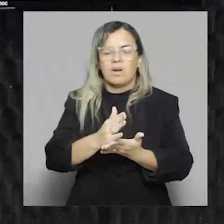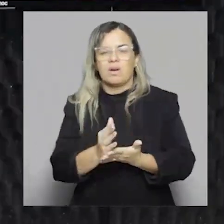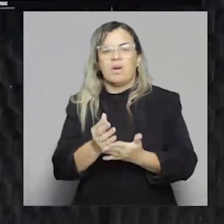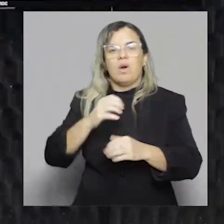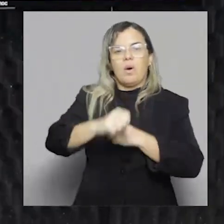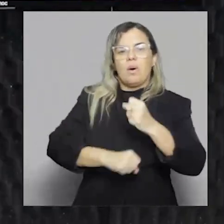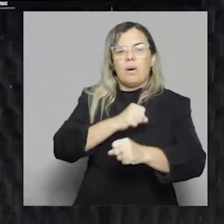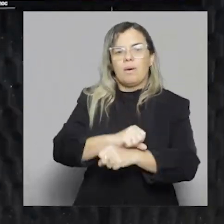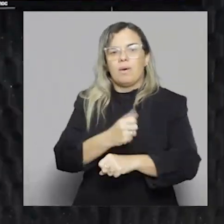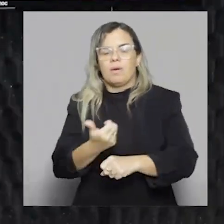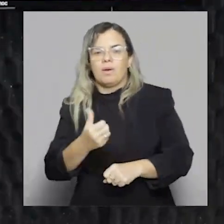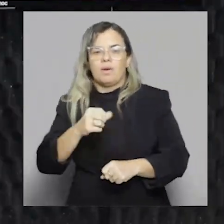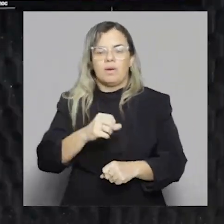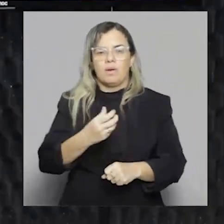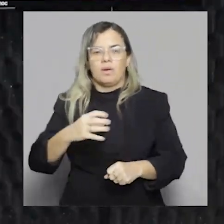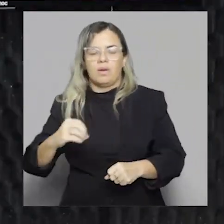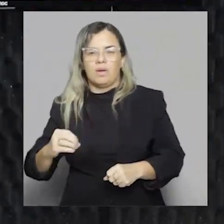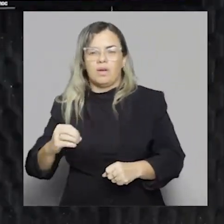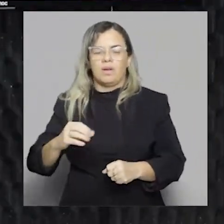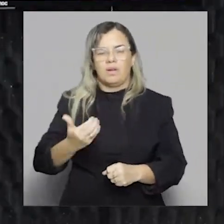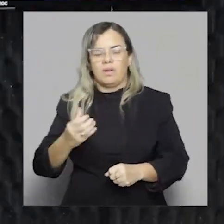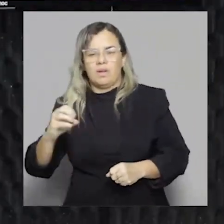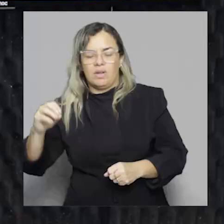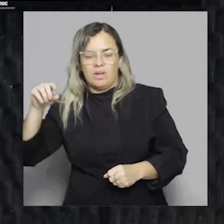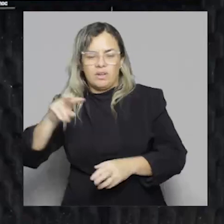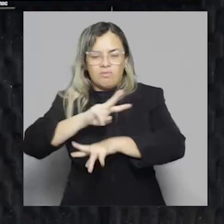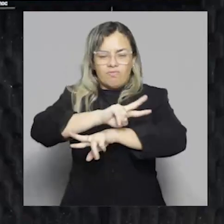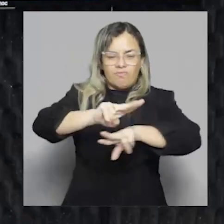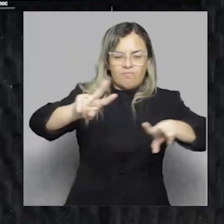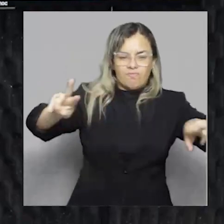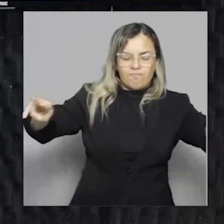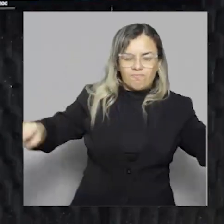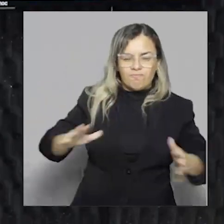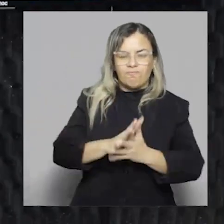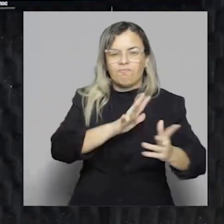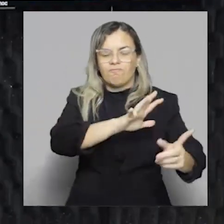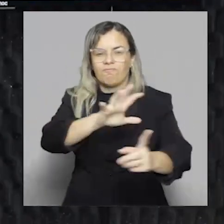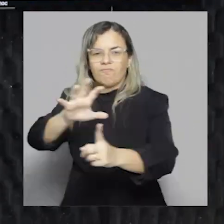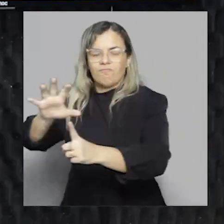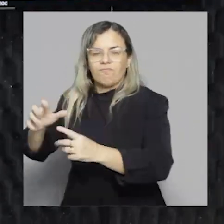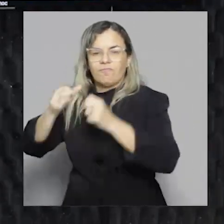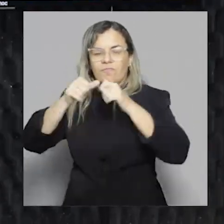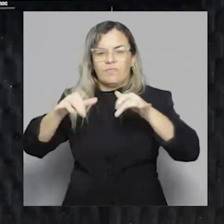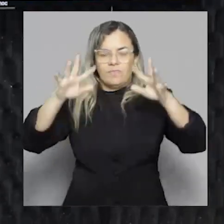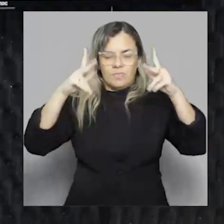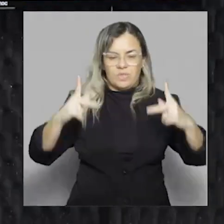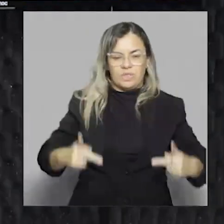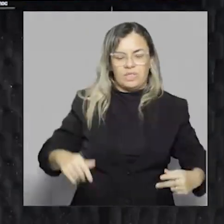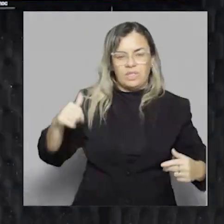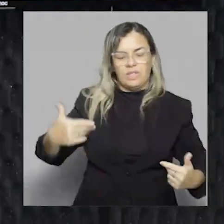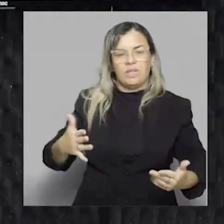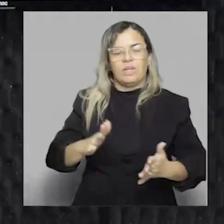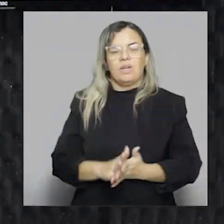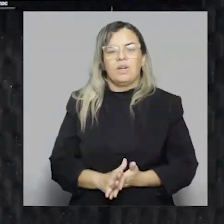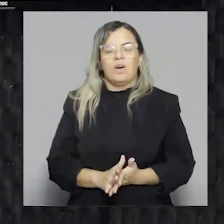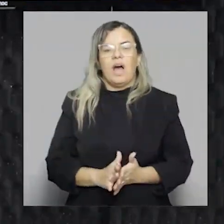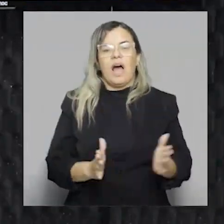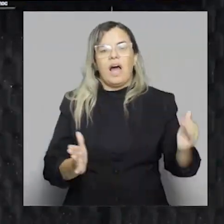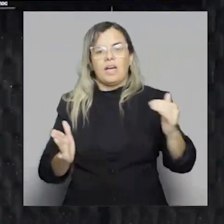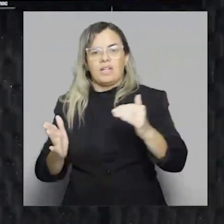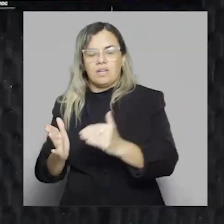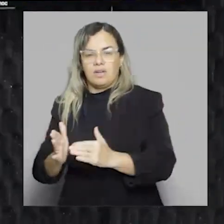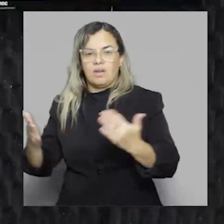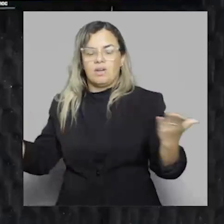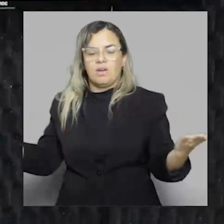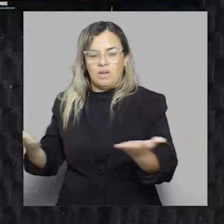60. Então, várias, diversas, inúmeras manifestações produzidas de 1950 para cá são